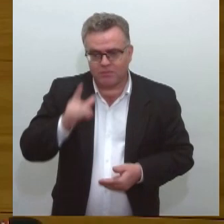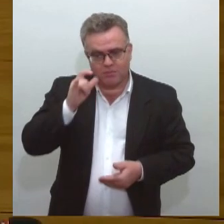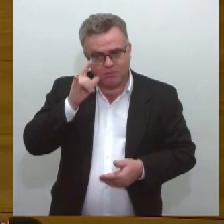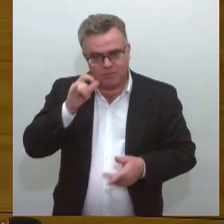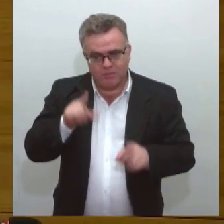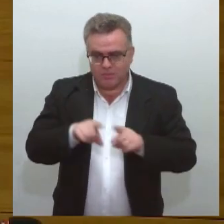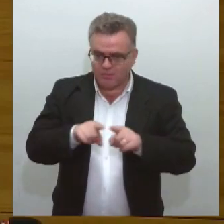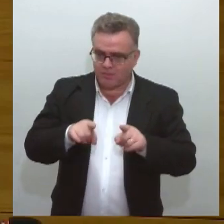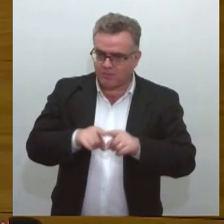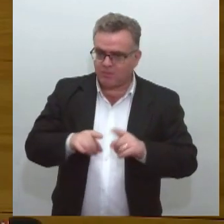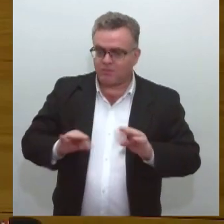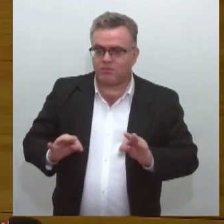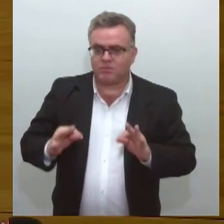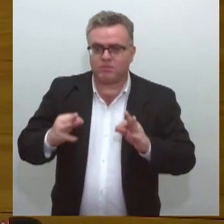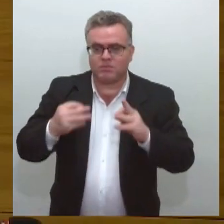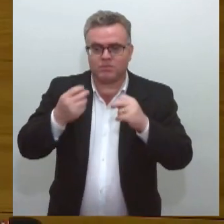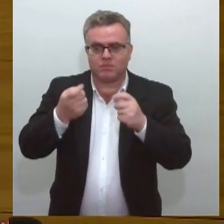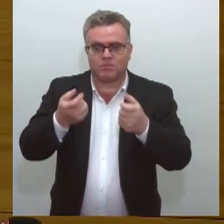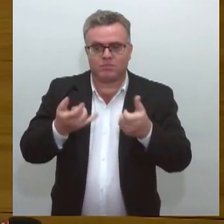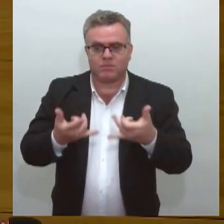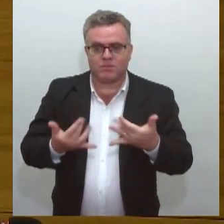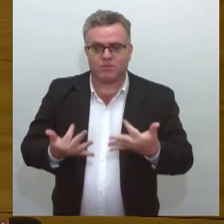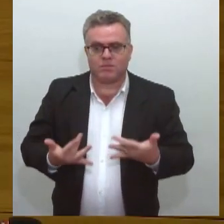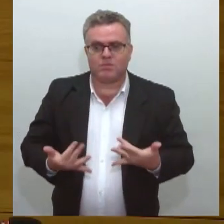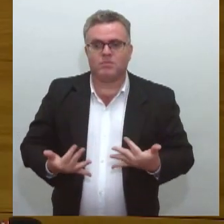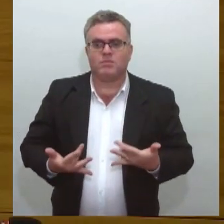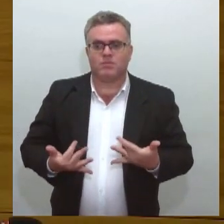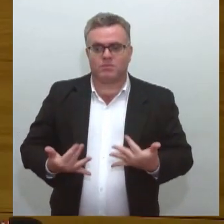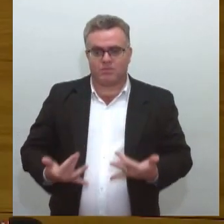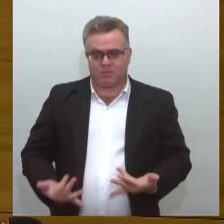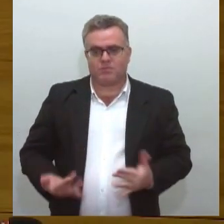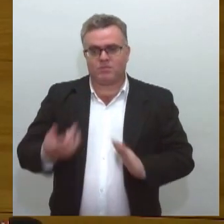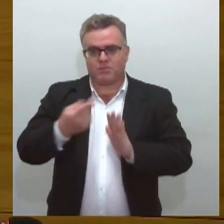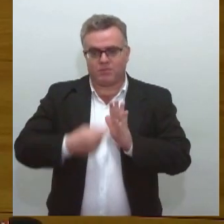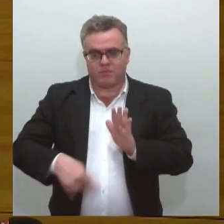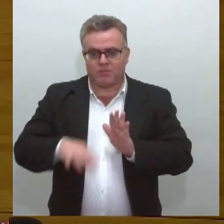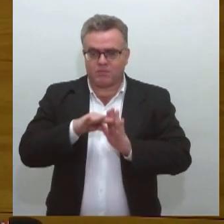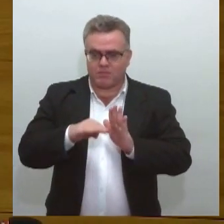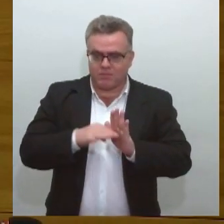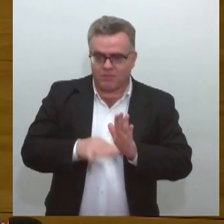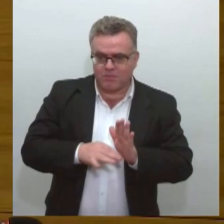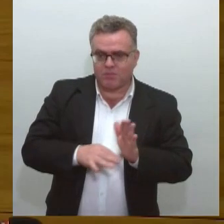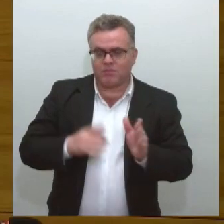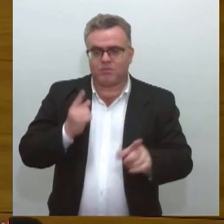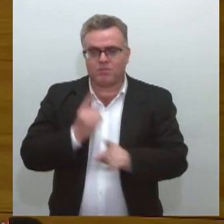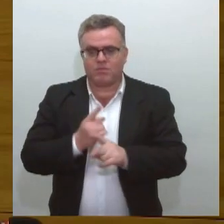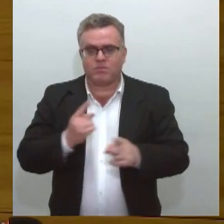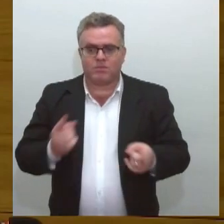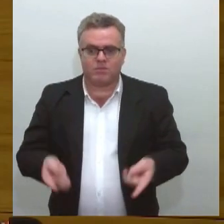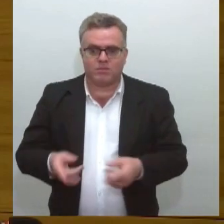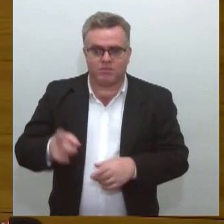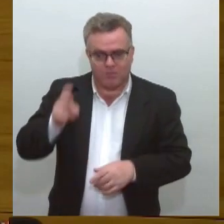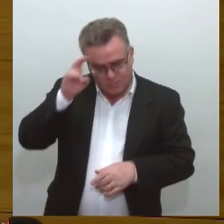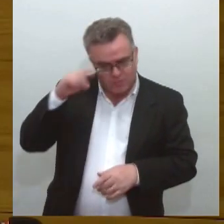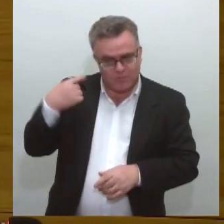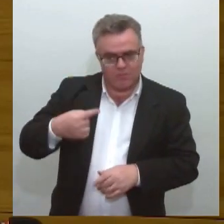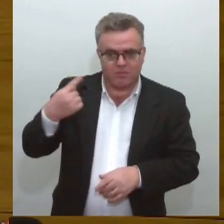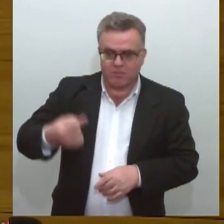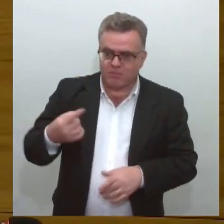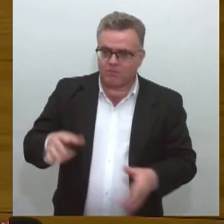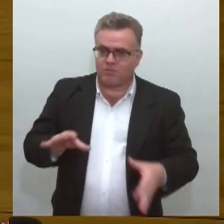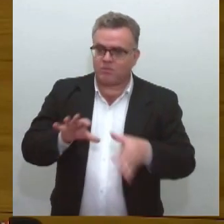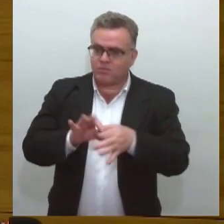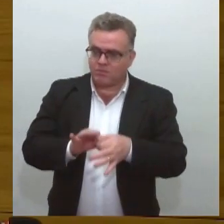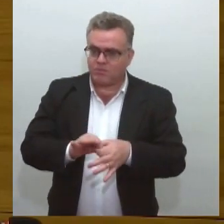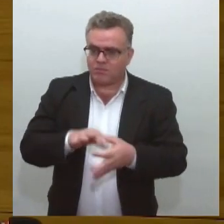lá explicando, toda a programação, os projetos, né, Encontro com o Autor Sergipano, Quintas Negras e o Conectados na Terceira Idade, que vai acontecer